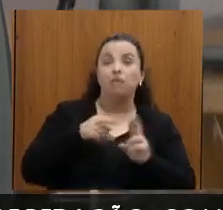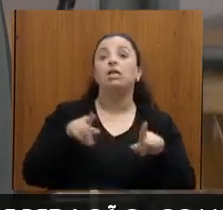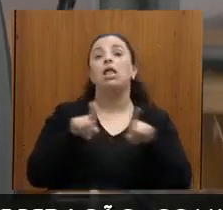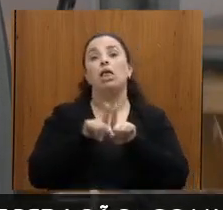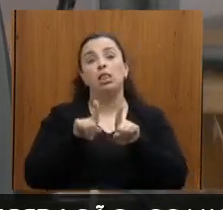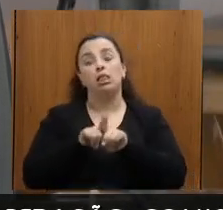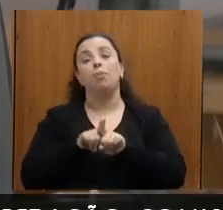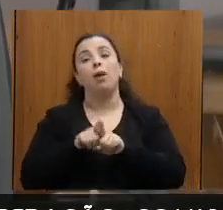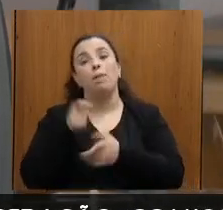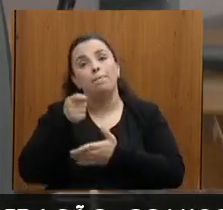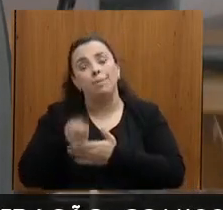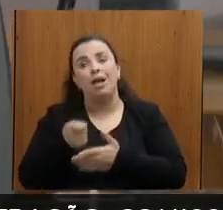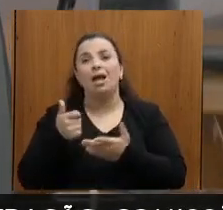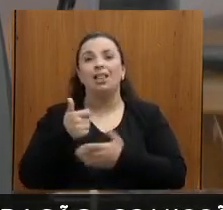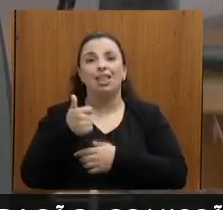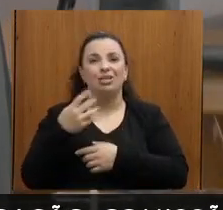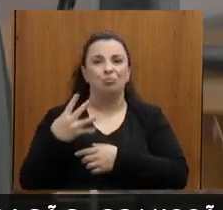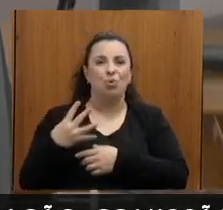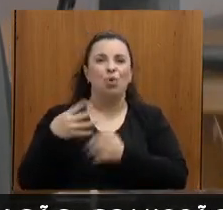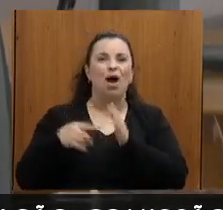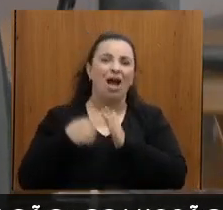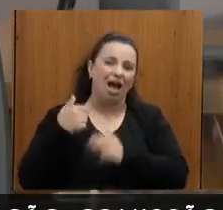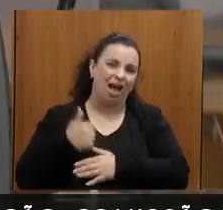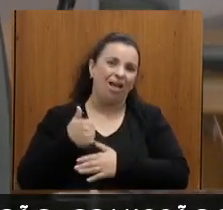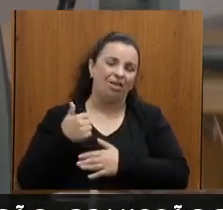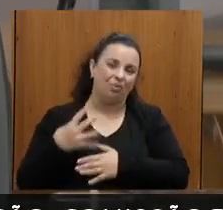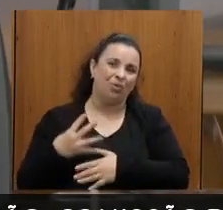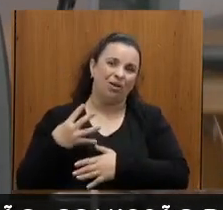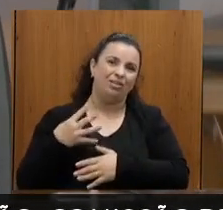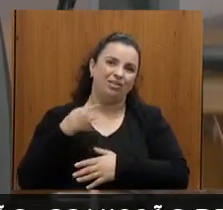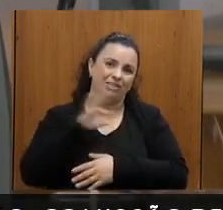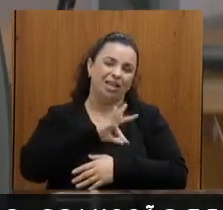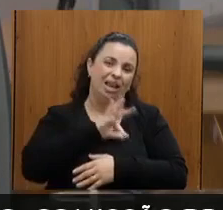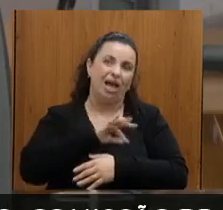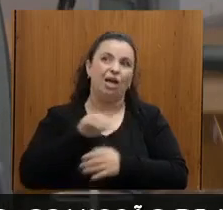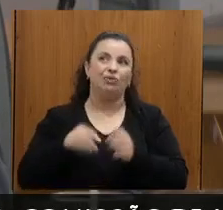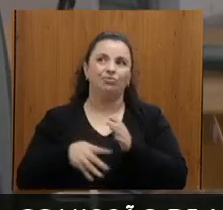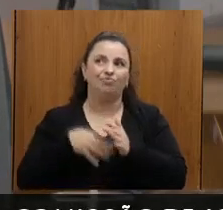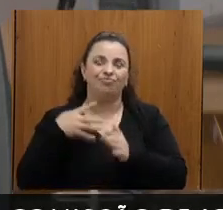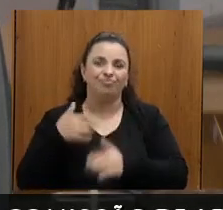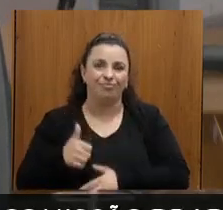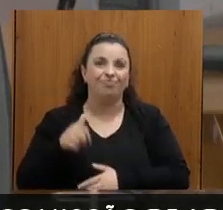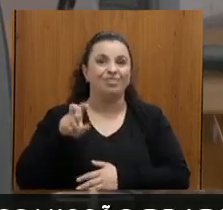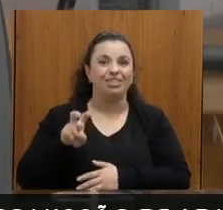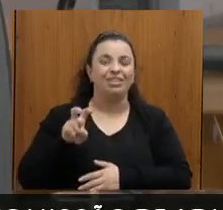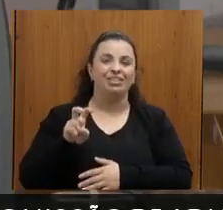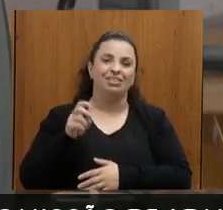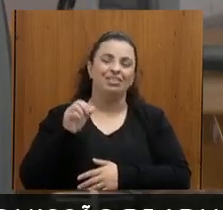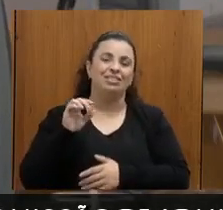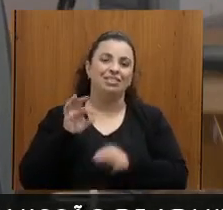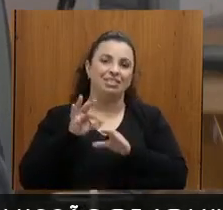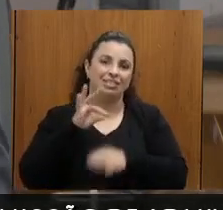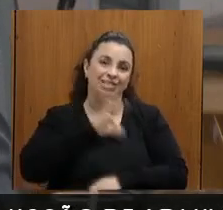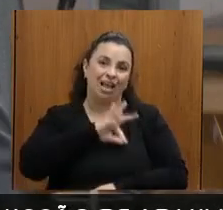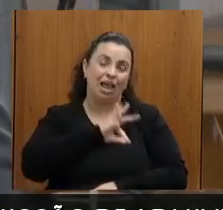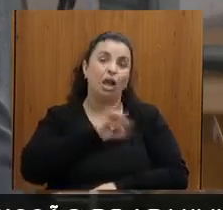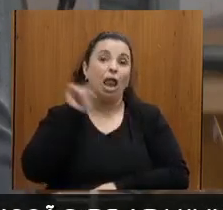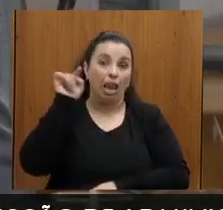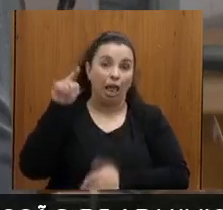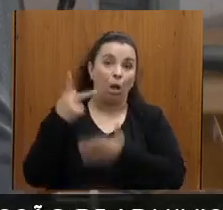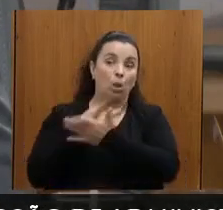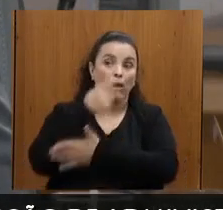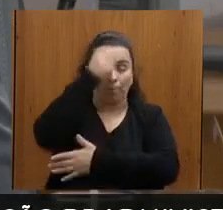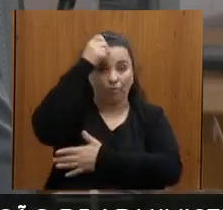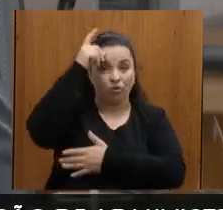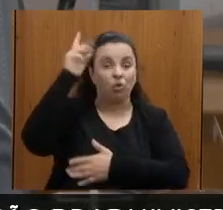eles estão instituindo como 14º e 15º salário. Prefeitura do Partido dos Trabalhadores, Teoflotone. Então, eu deixo aqui também esse